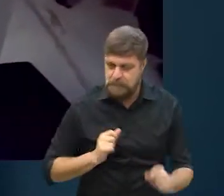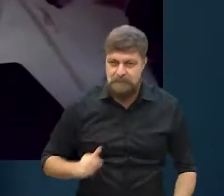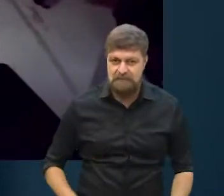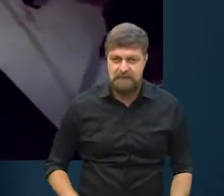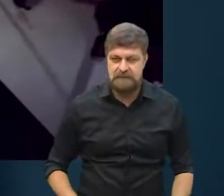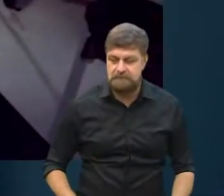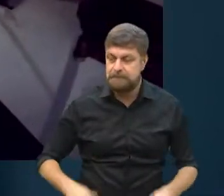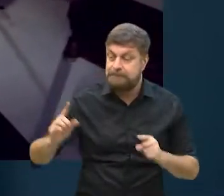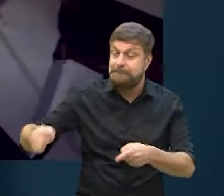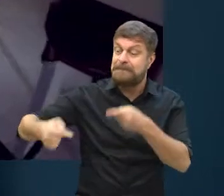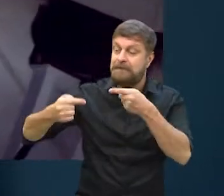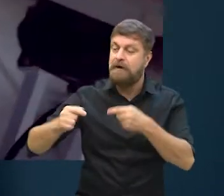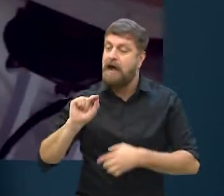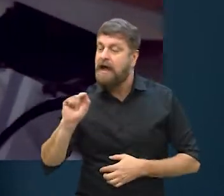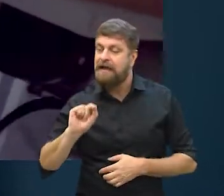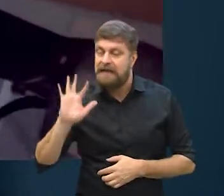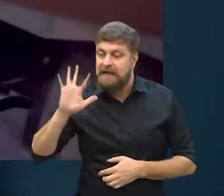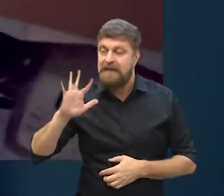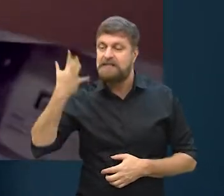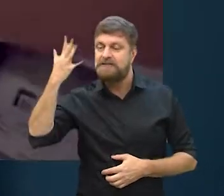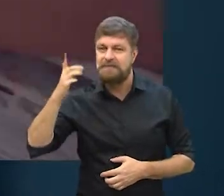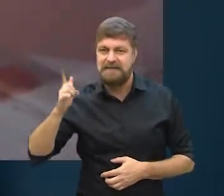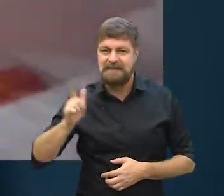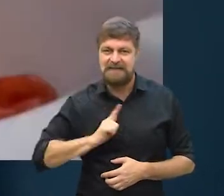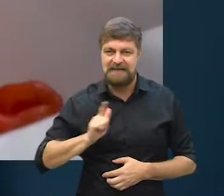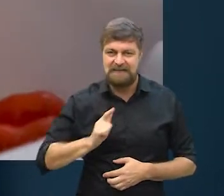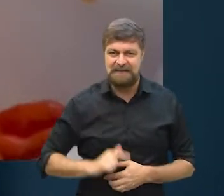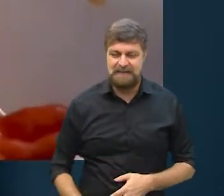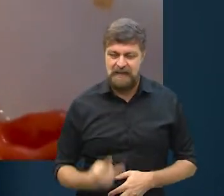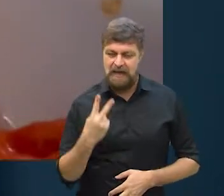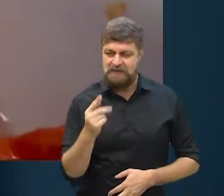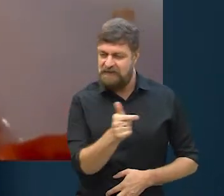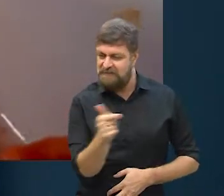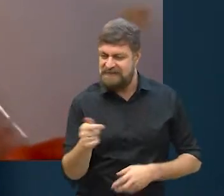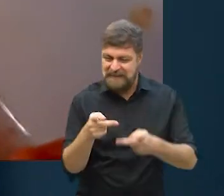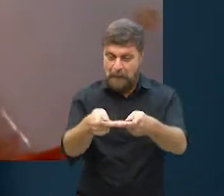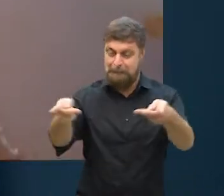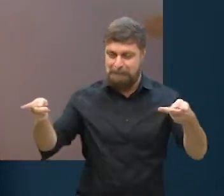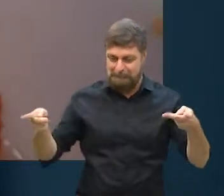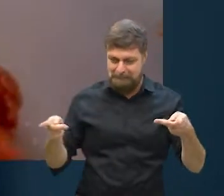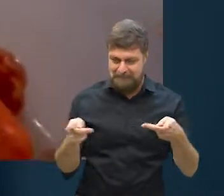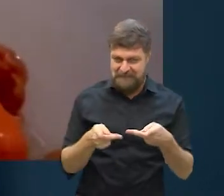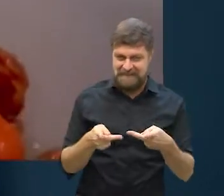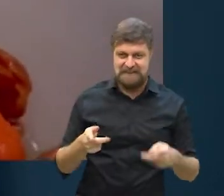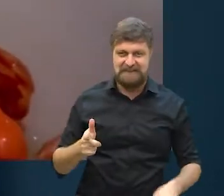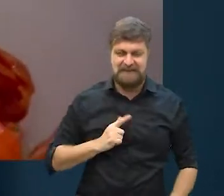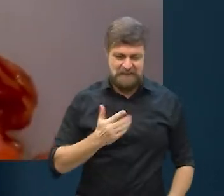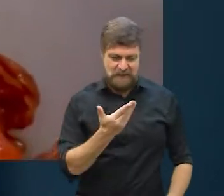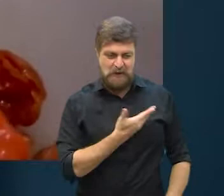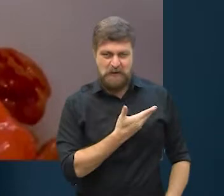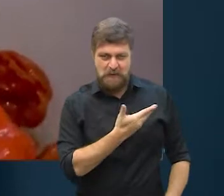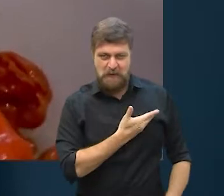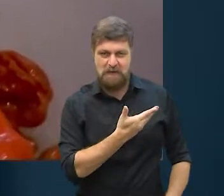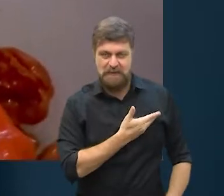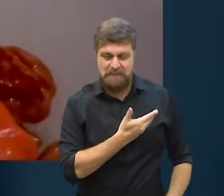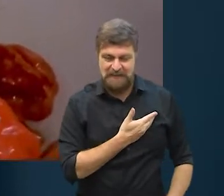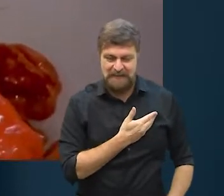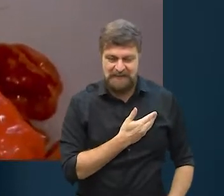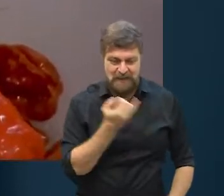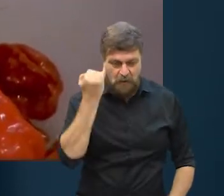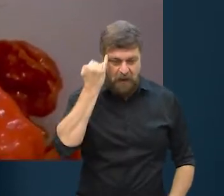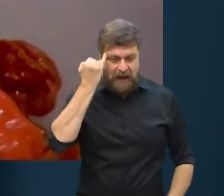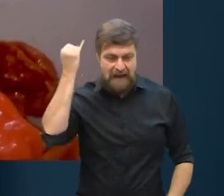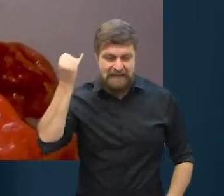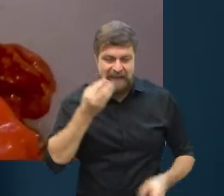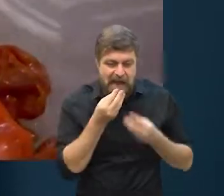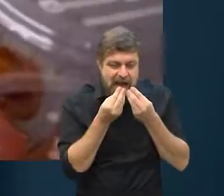aposta internamente, quem descobrisse ganharia aí 2 finais de semana de pizza, né? E foi uma amiga nossa aí que deu a ideia de Sabor das